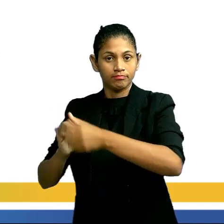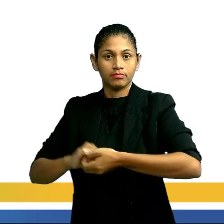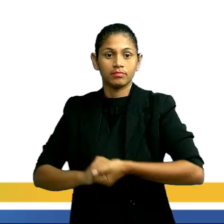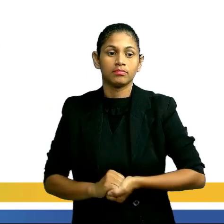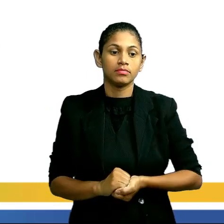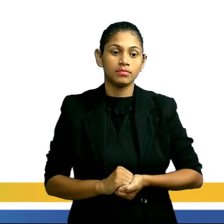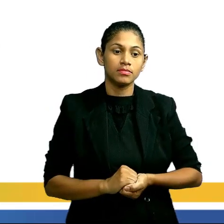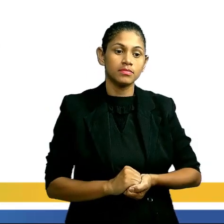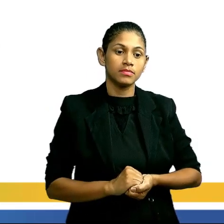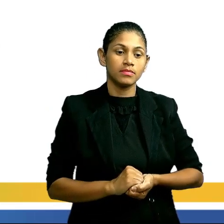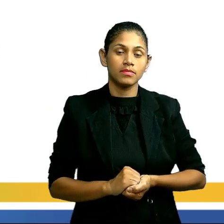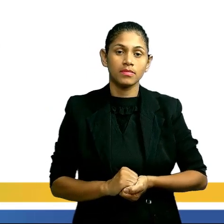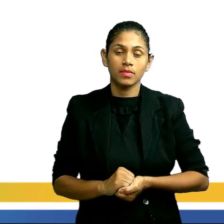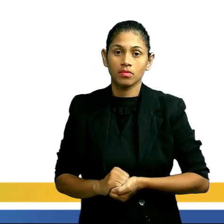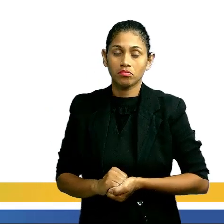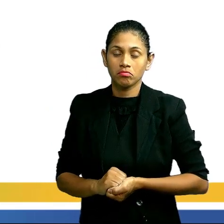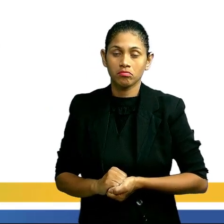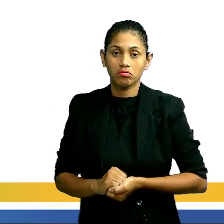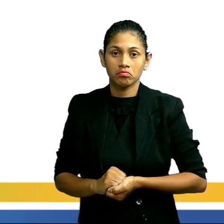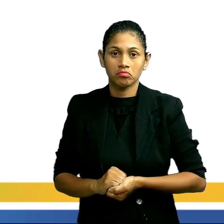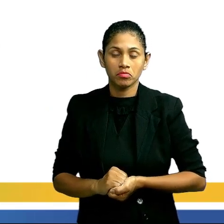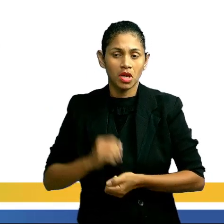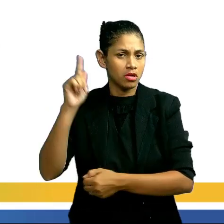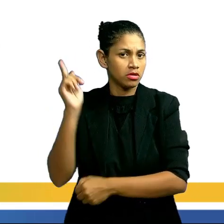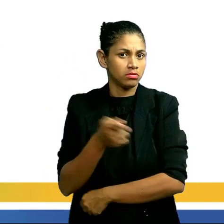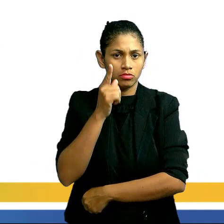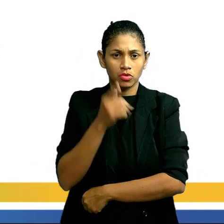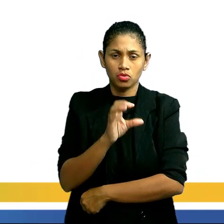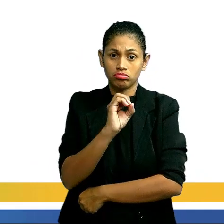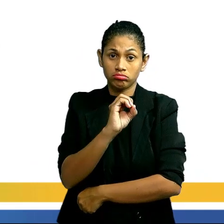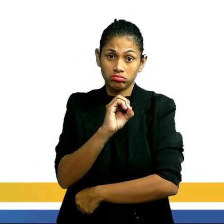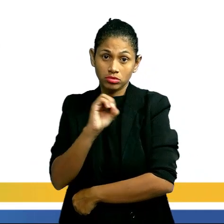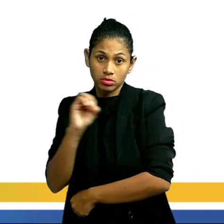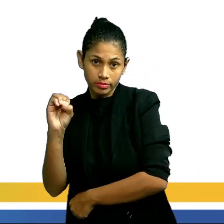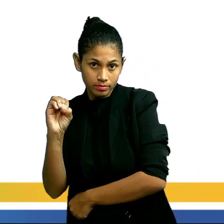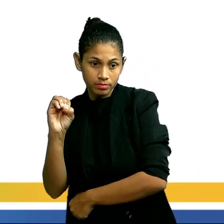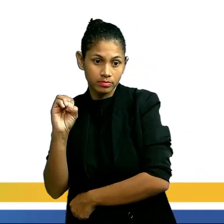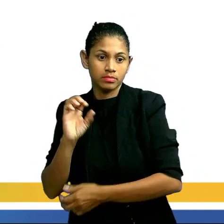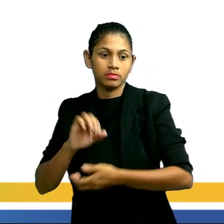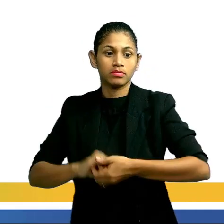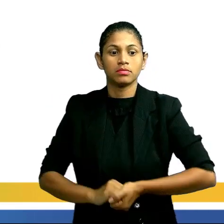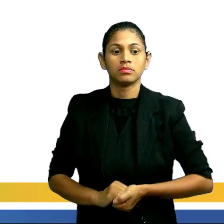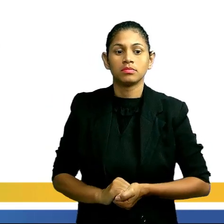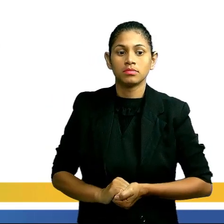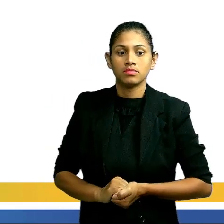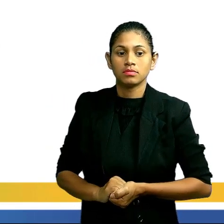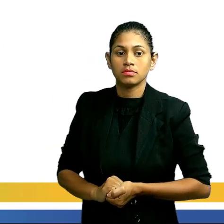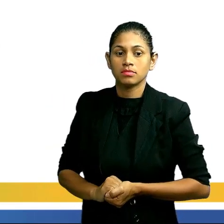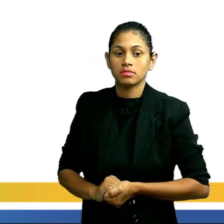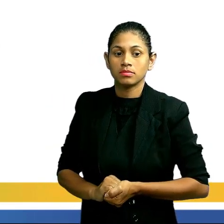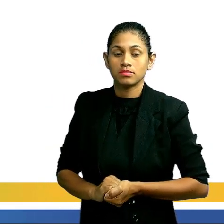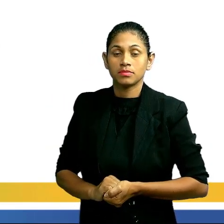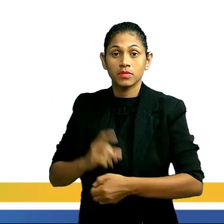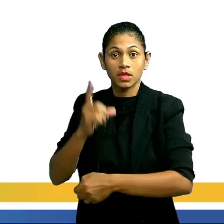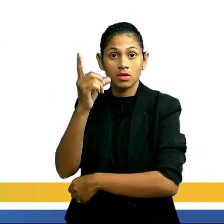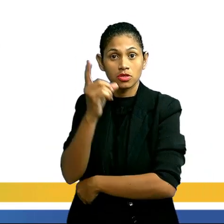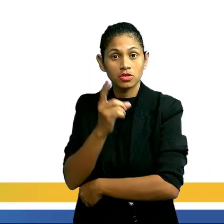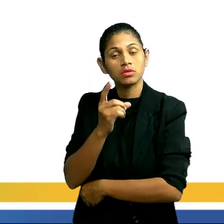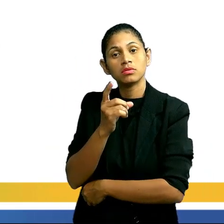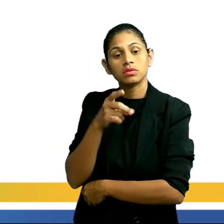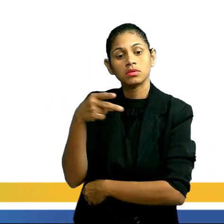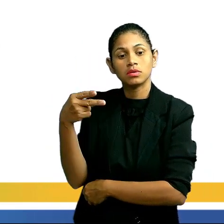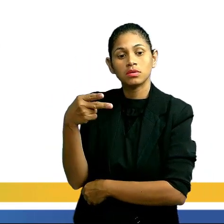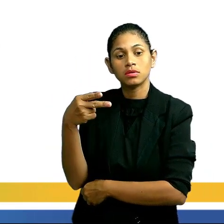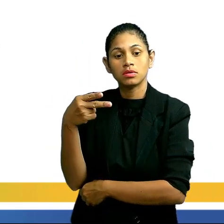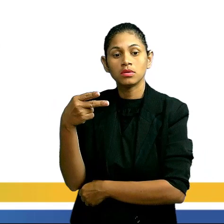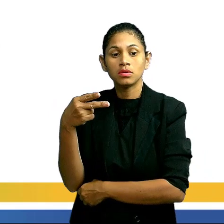11.000. Cortando os zeros em ambos os lados, ficaremos com